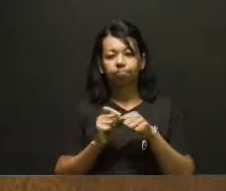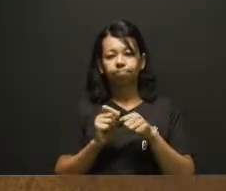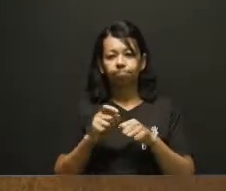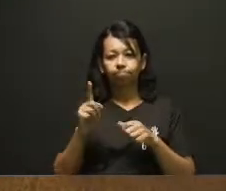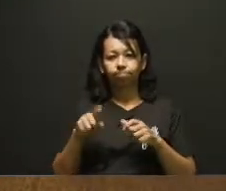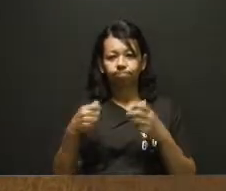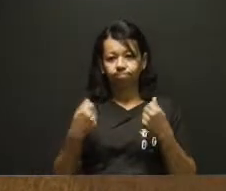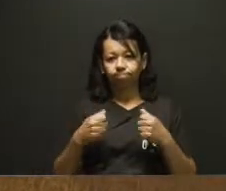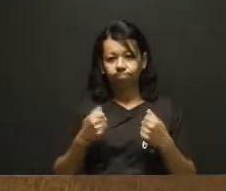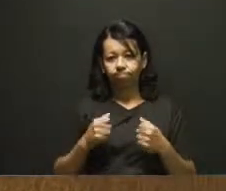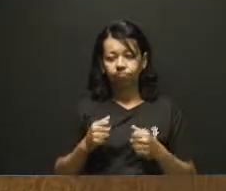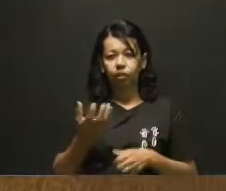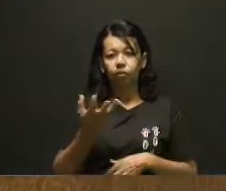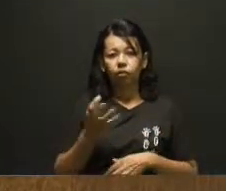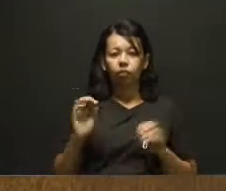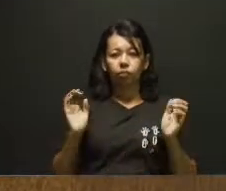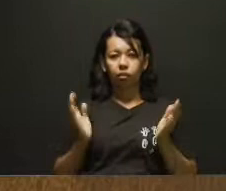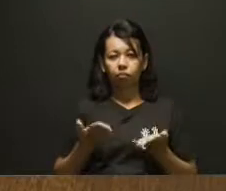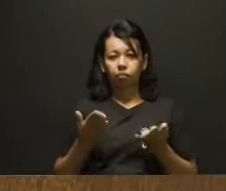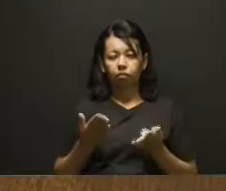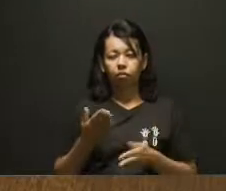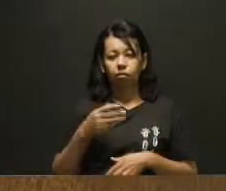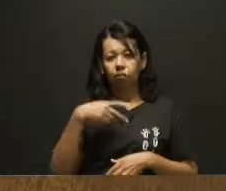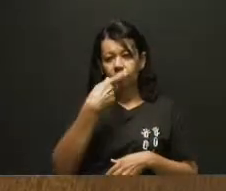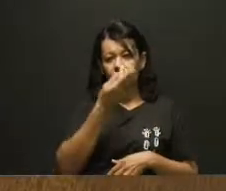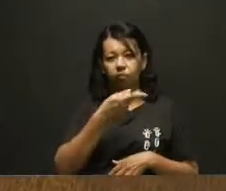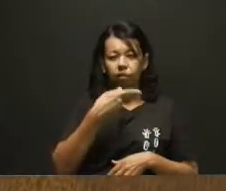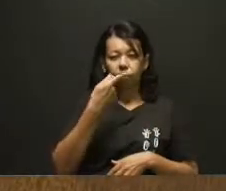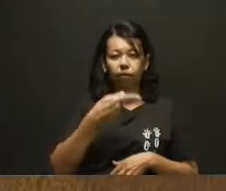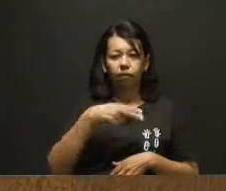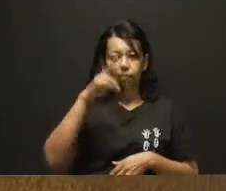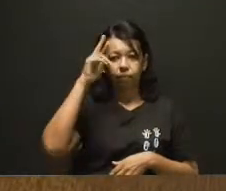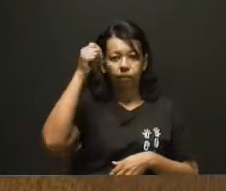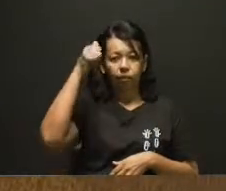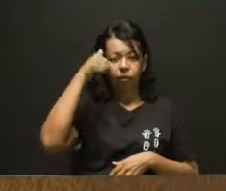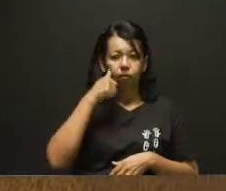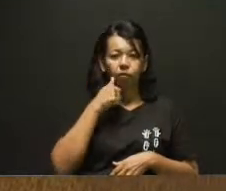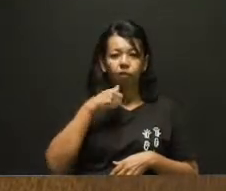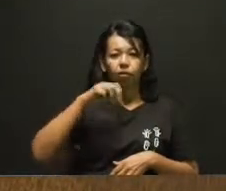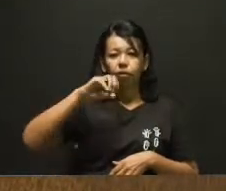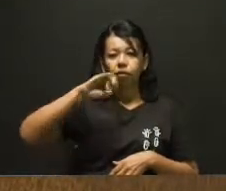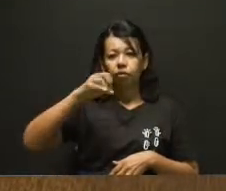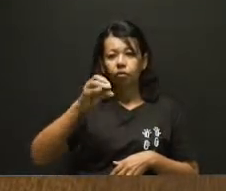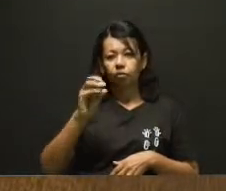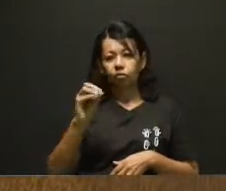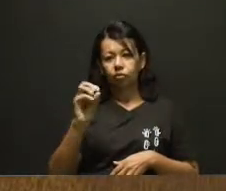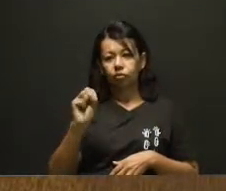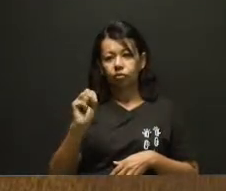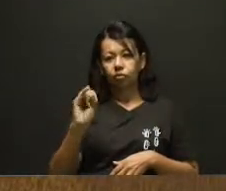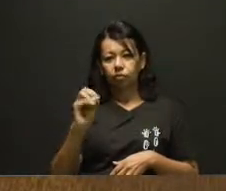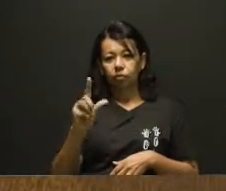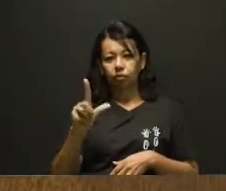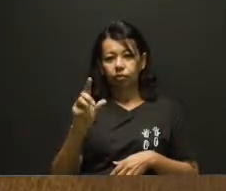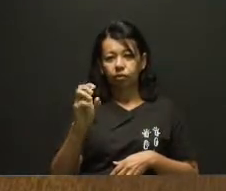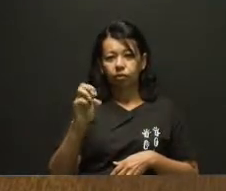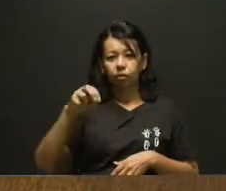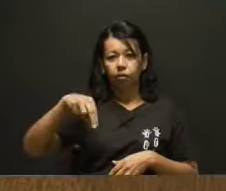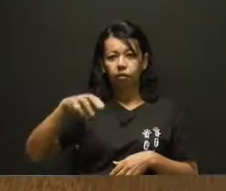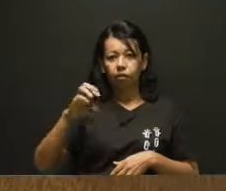quero neste momento passar a palavra para senhora josilene alves dos santos que a presidente do campeão